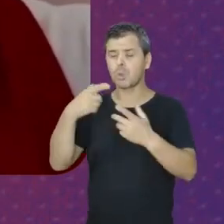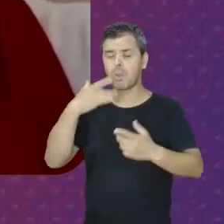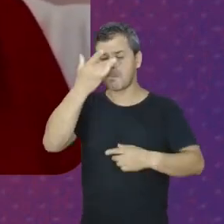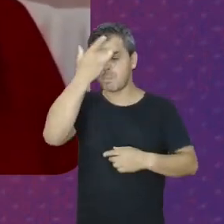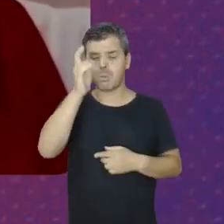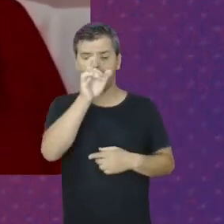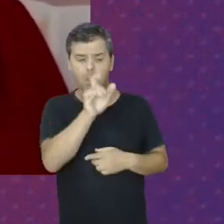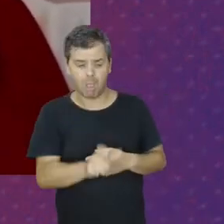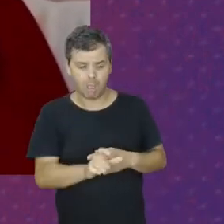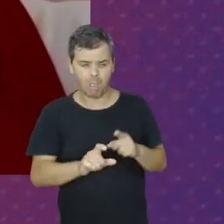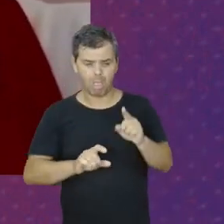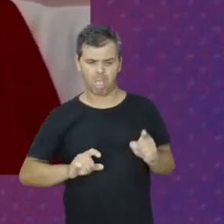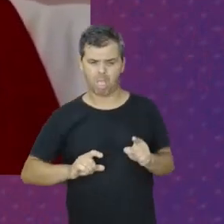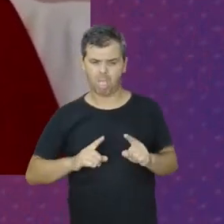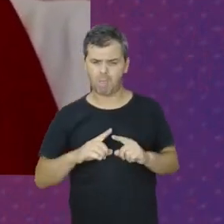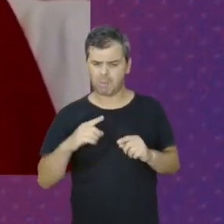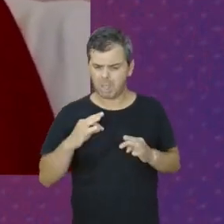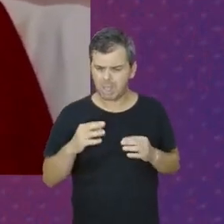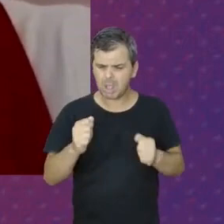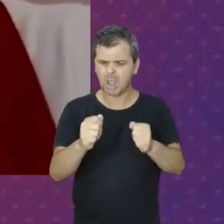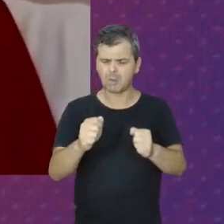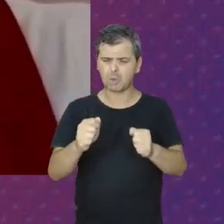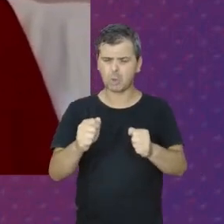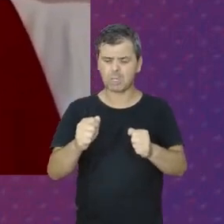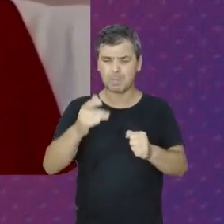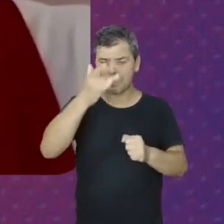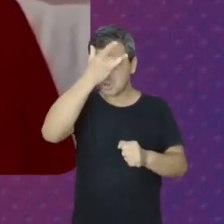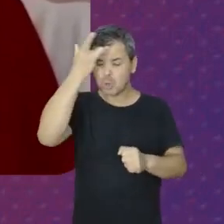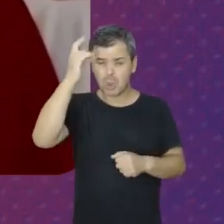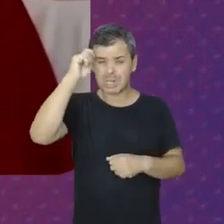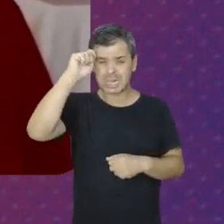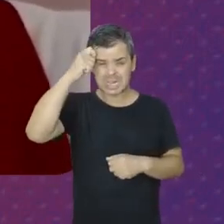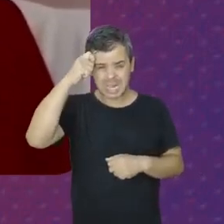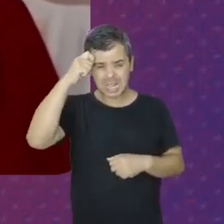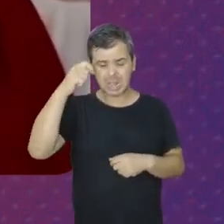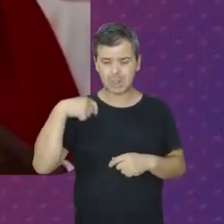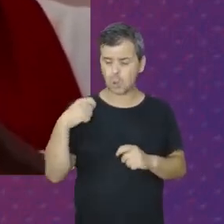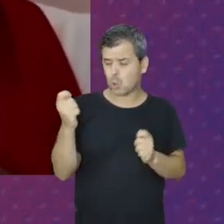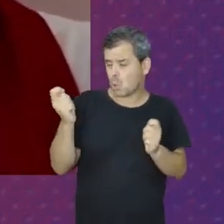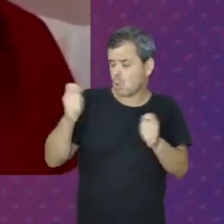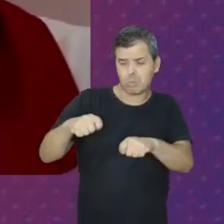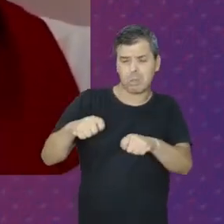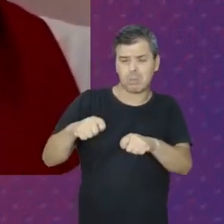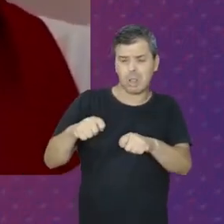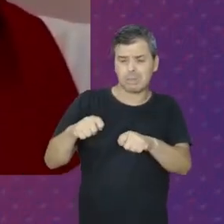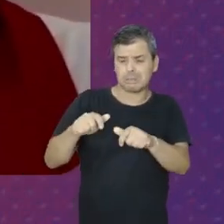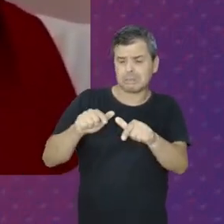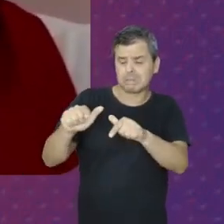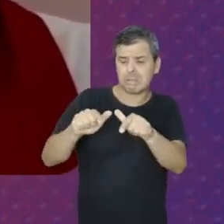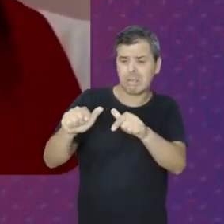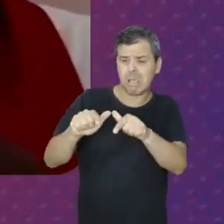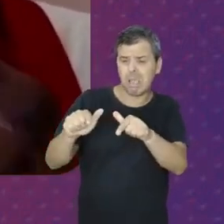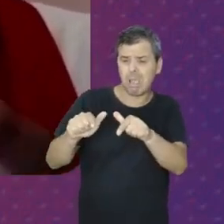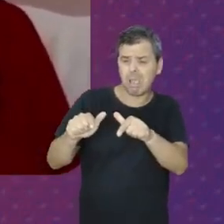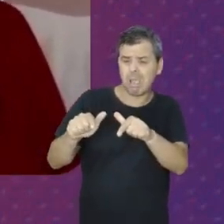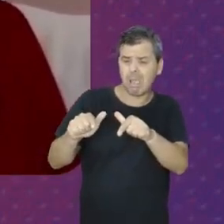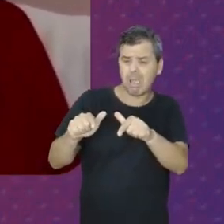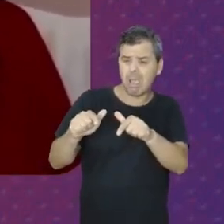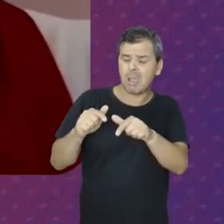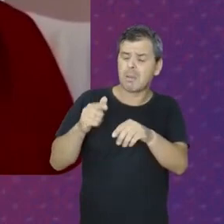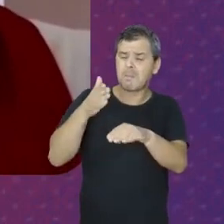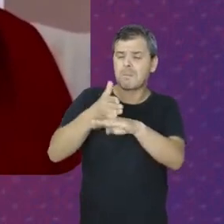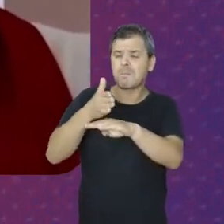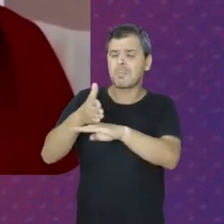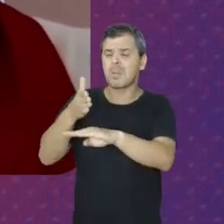alguém diz que todos os negros têm a incapacidade de trabalhar e